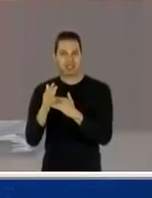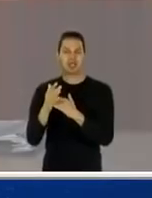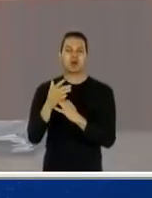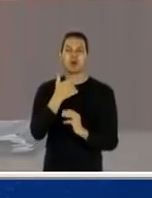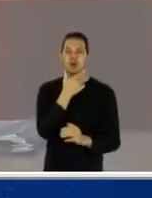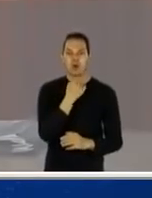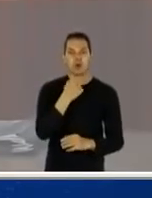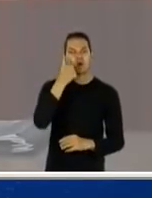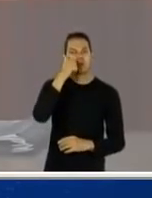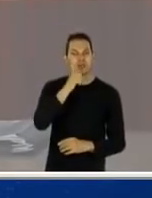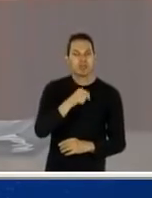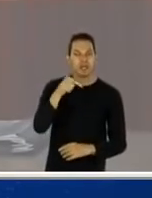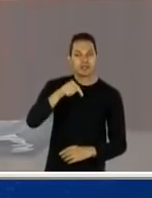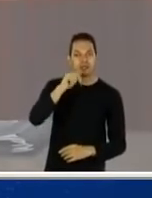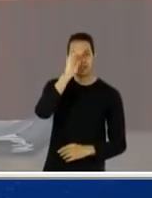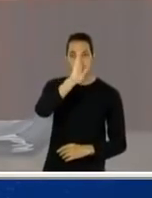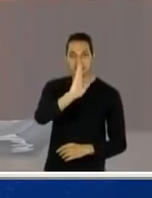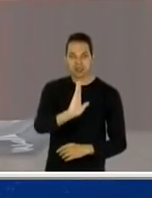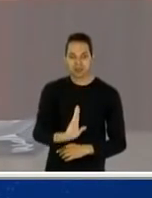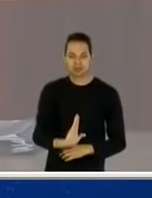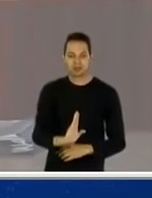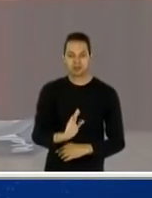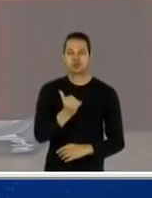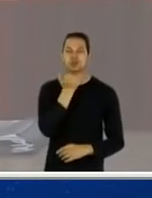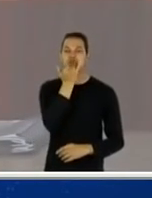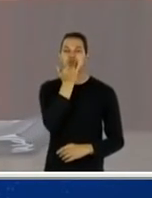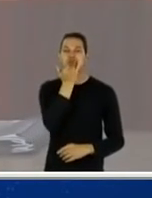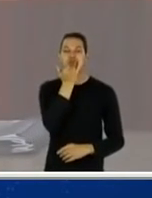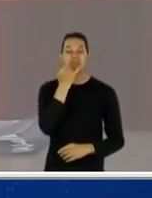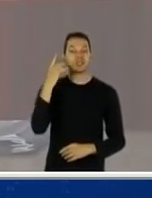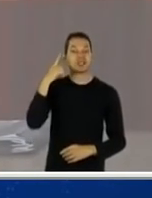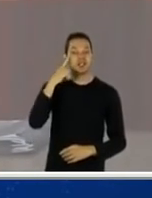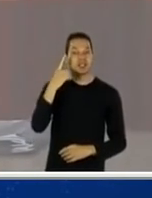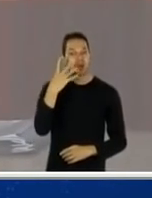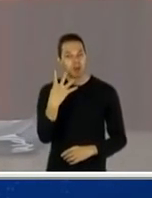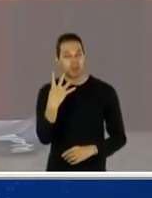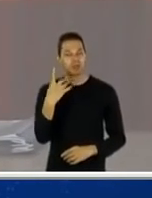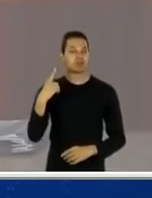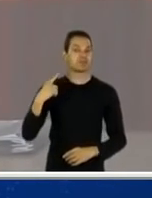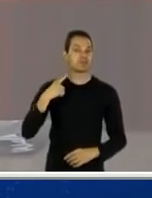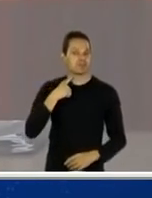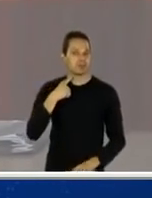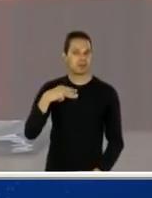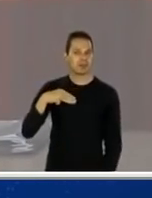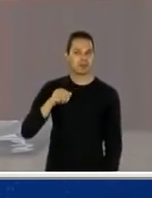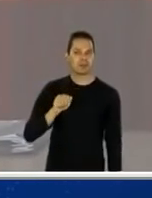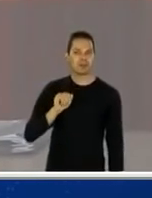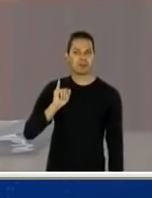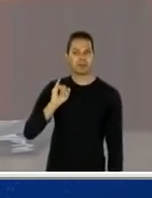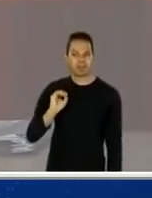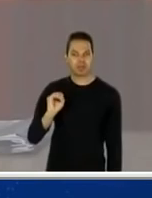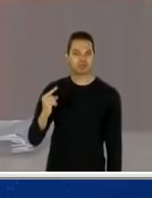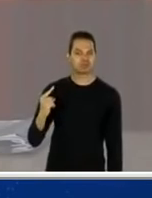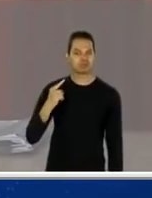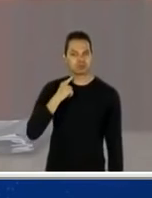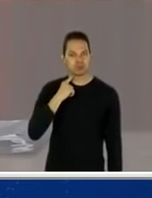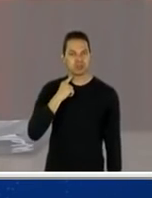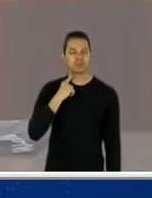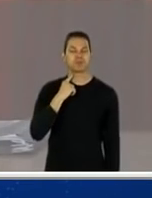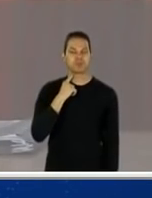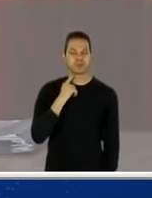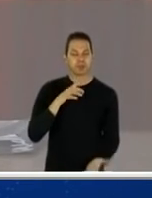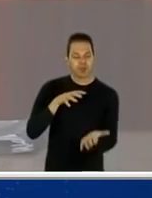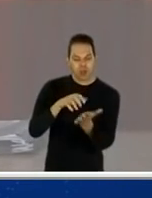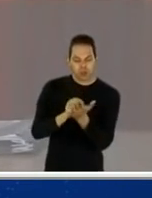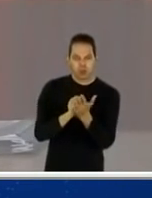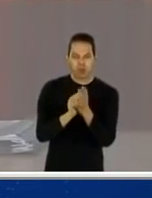todo mundo maluco certo tá todo mundo atentando contra a constituição Será que todo mundo a filha